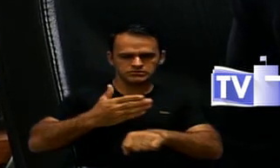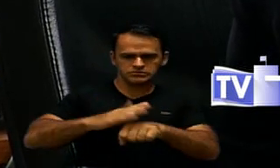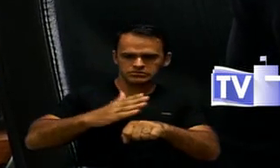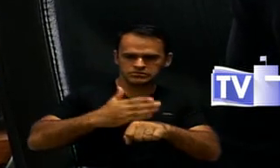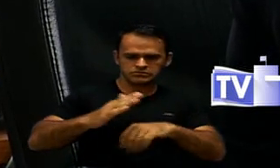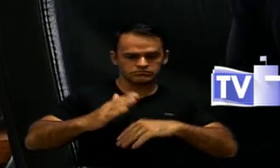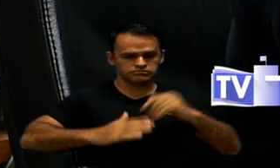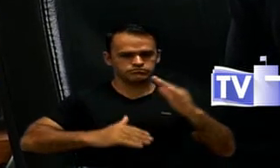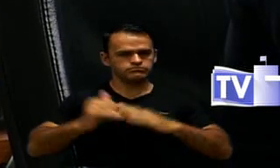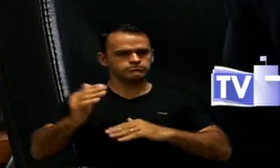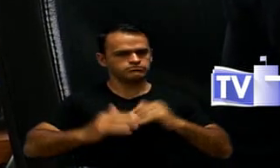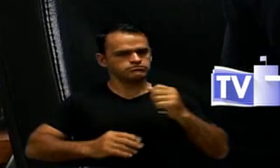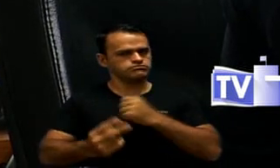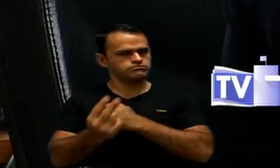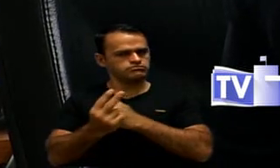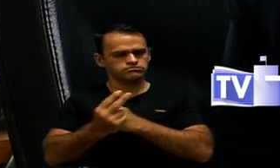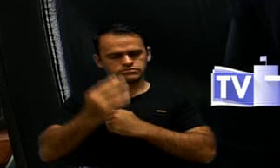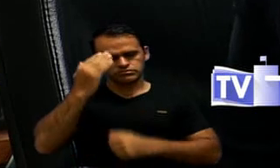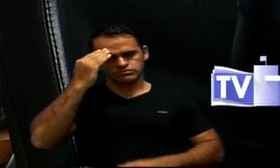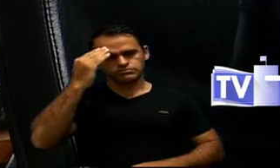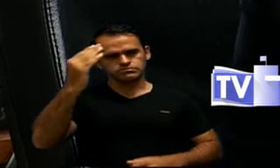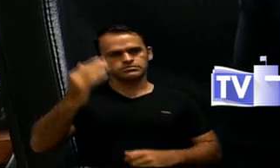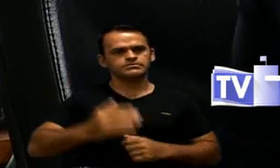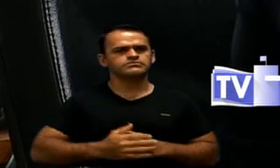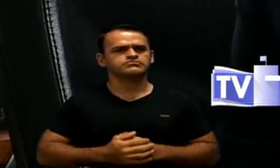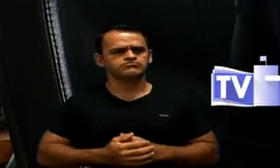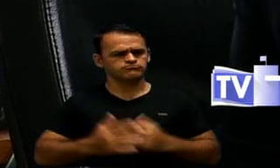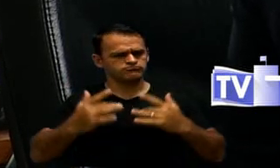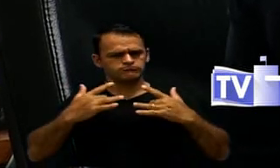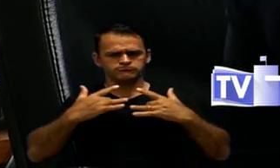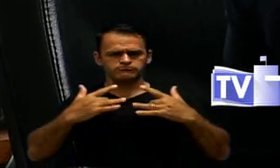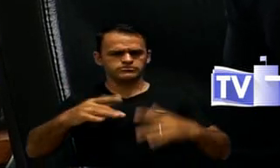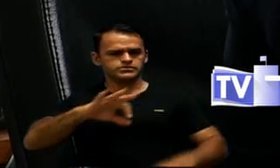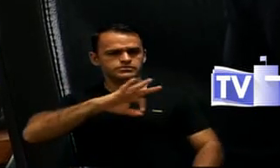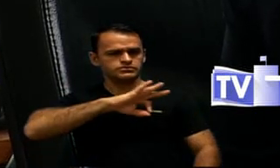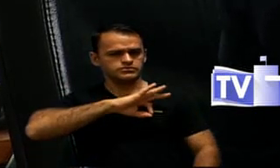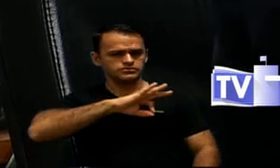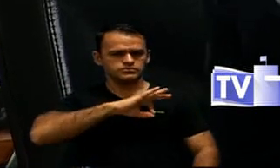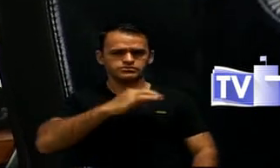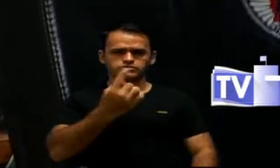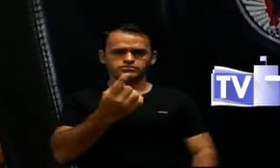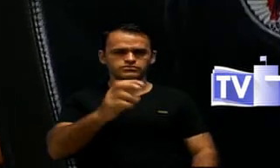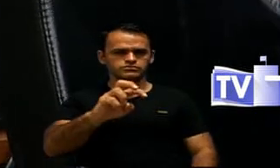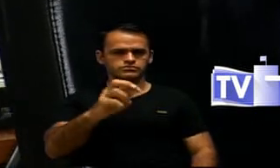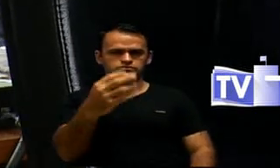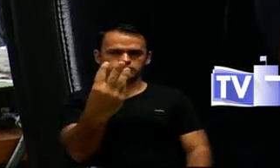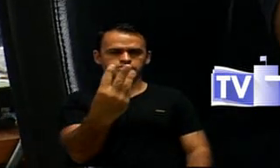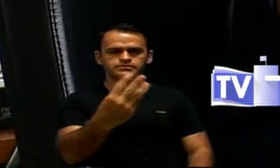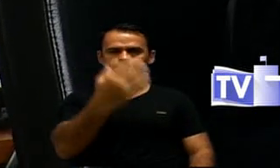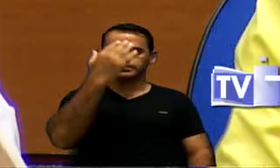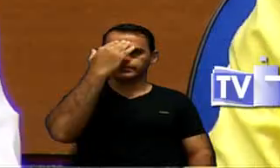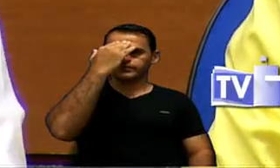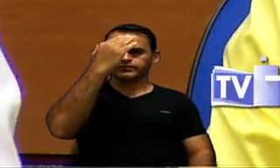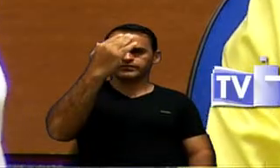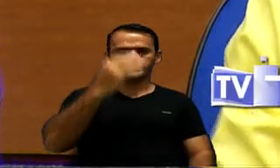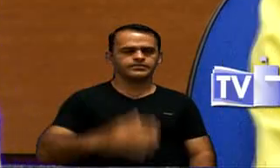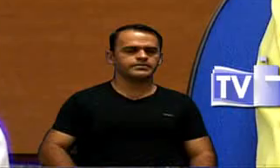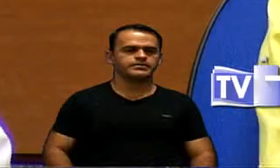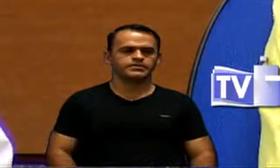E muito obrigado a todos aí, tá? E disponha da Guarda Civil, 153. Obrigada,